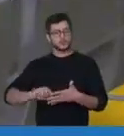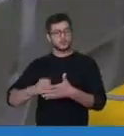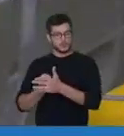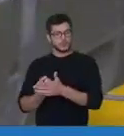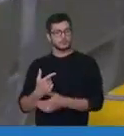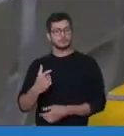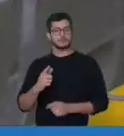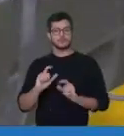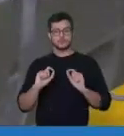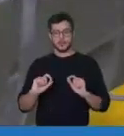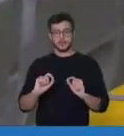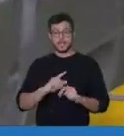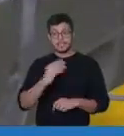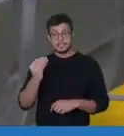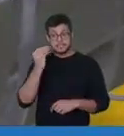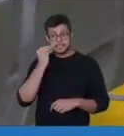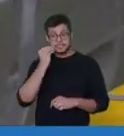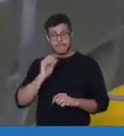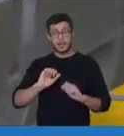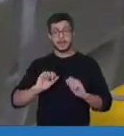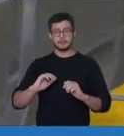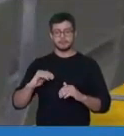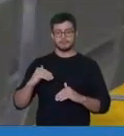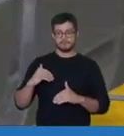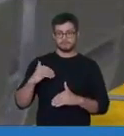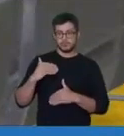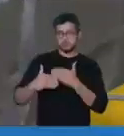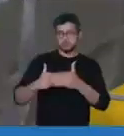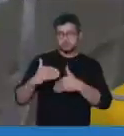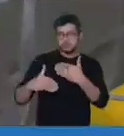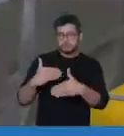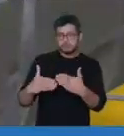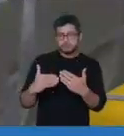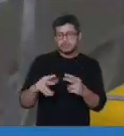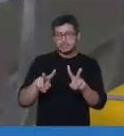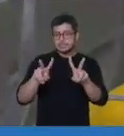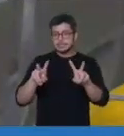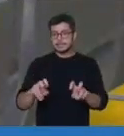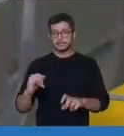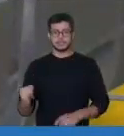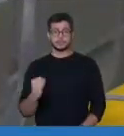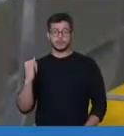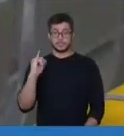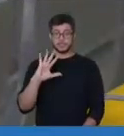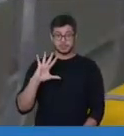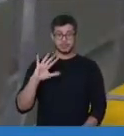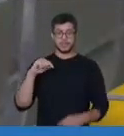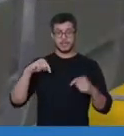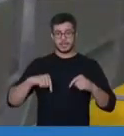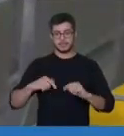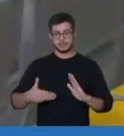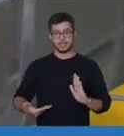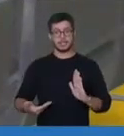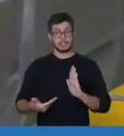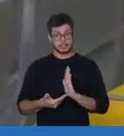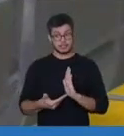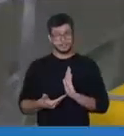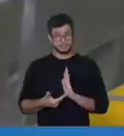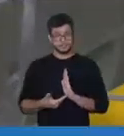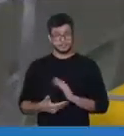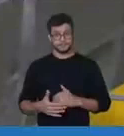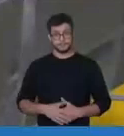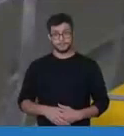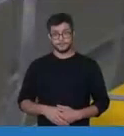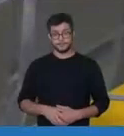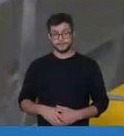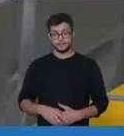possa avançar em pontos importantes para a Câmara dos Deputados. Para a Câmara dos Deputados.